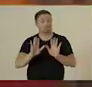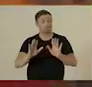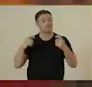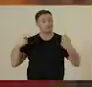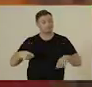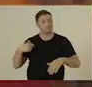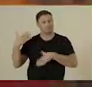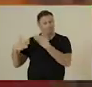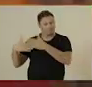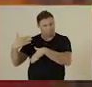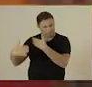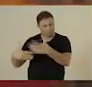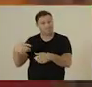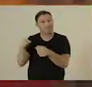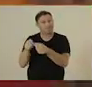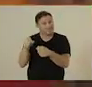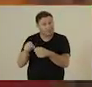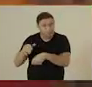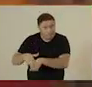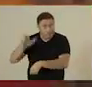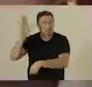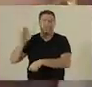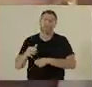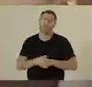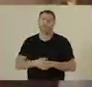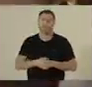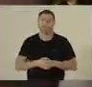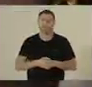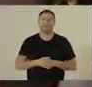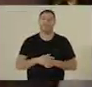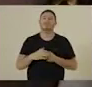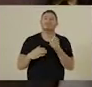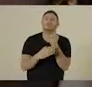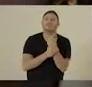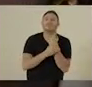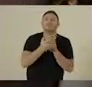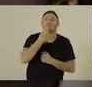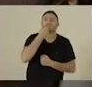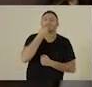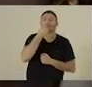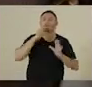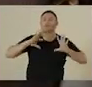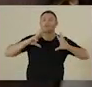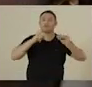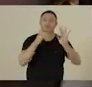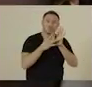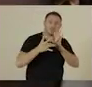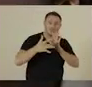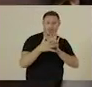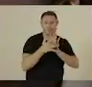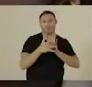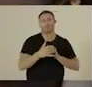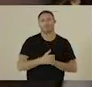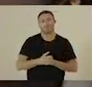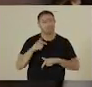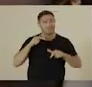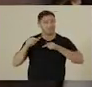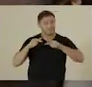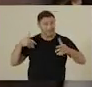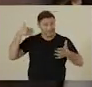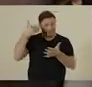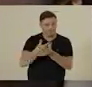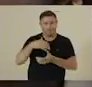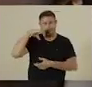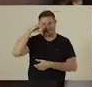privilegiadas. Mas precisamos avançar e fazer muito mais. Garantir medicamentos em todos os postos de saúde.